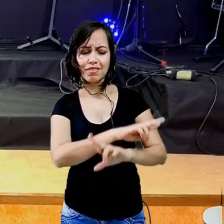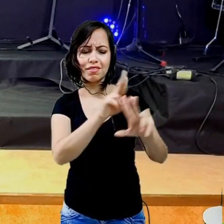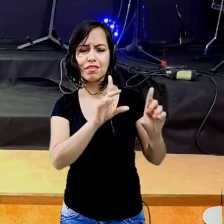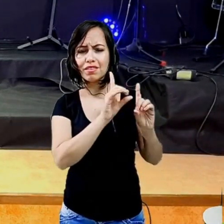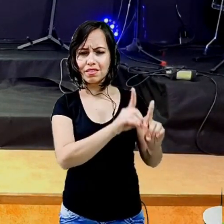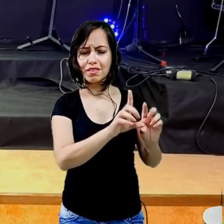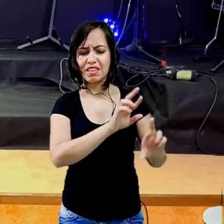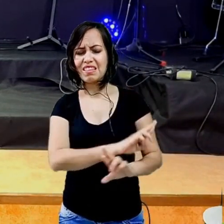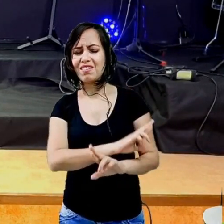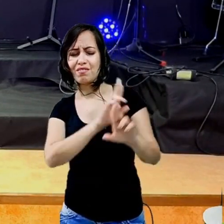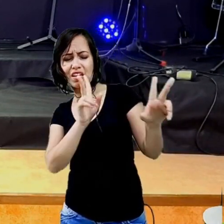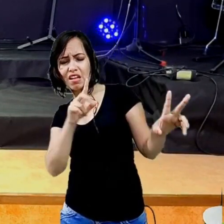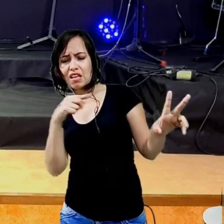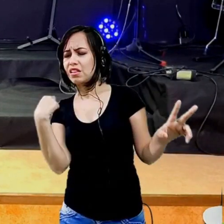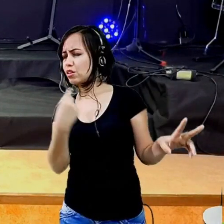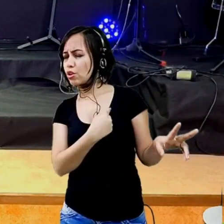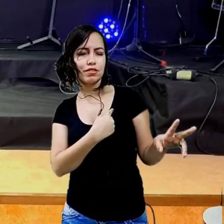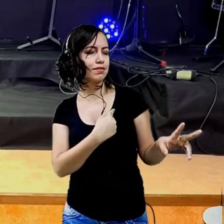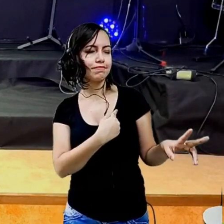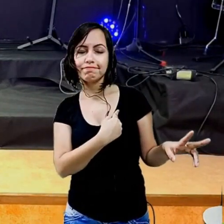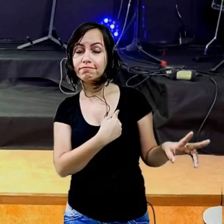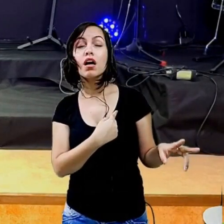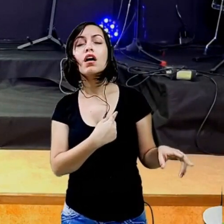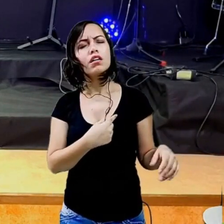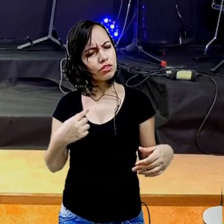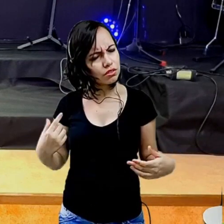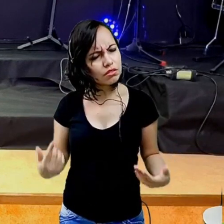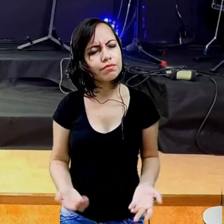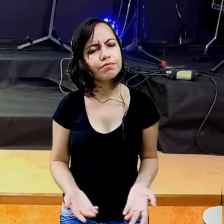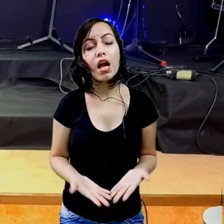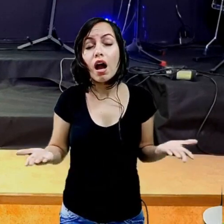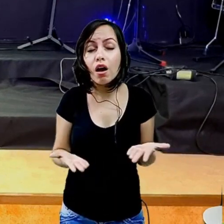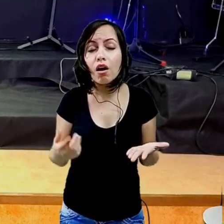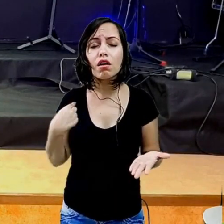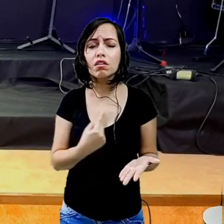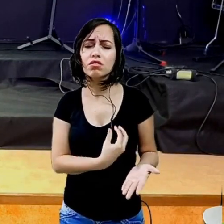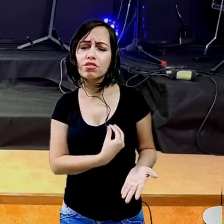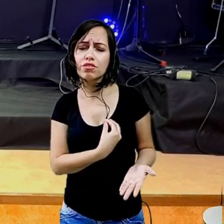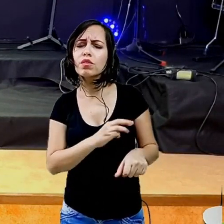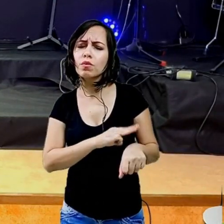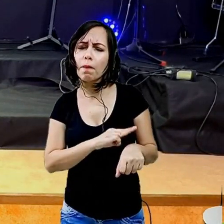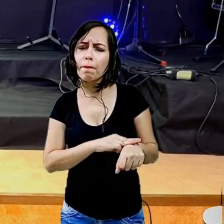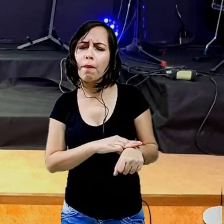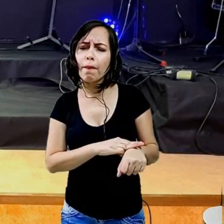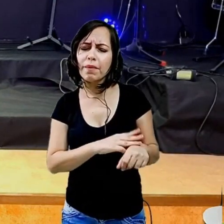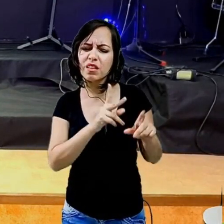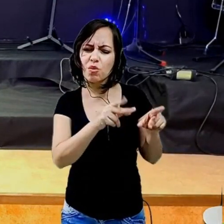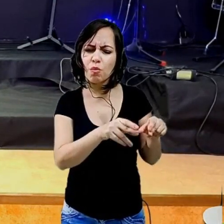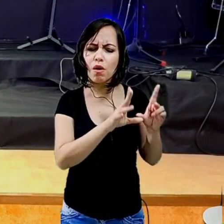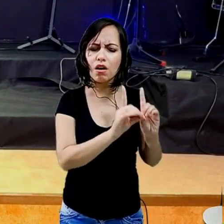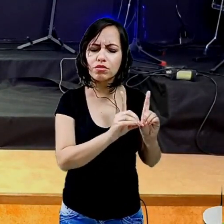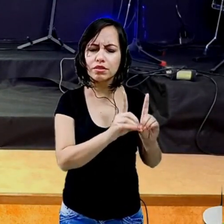discípulos, nós estamos vivendo num tempo, numa época semelhante aos discípulos,